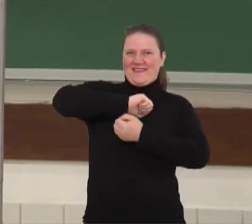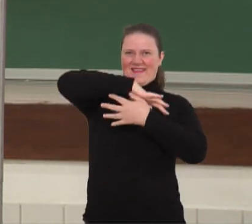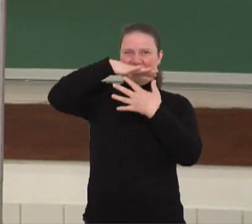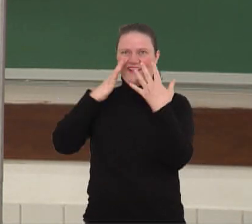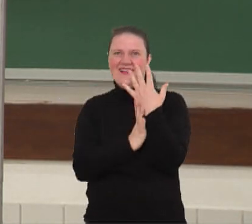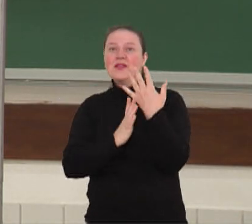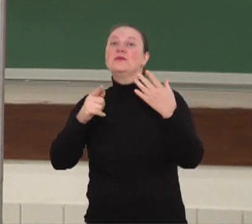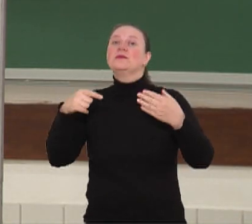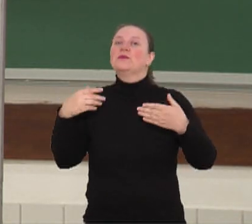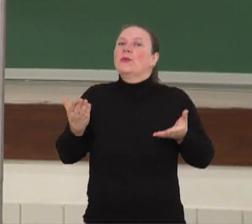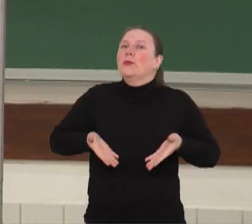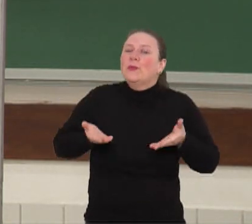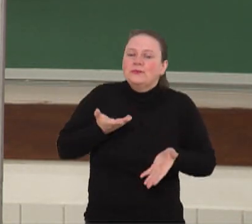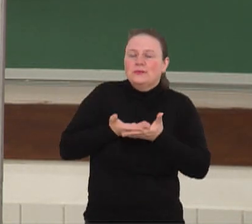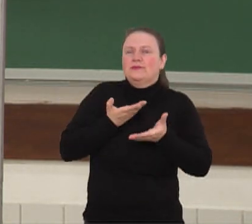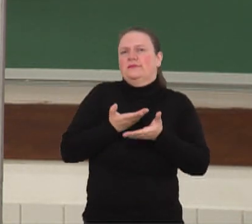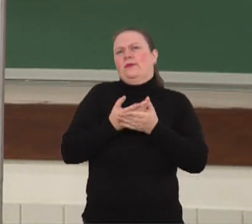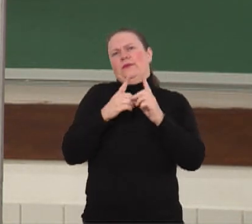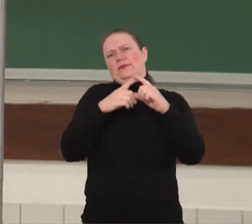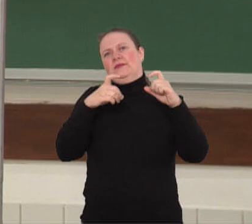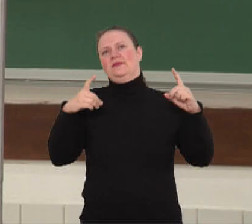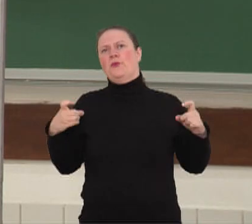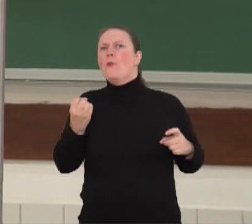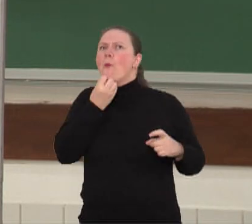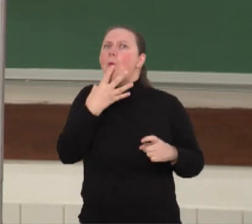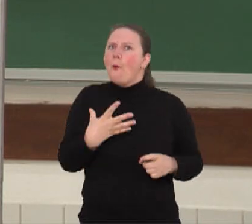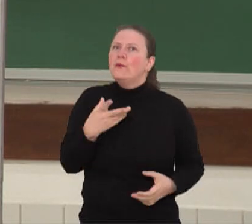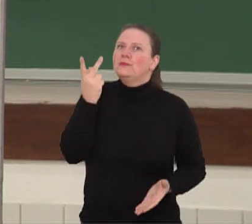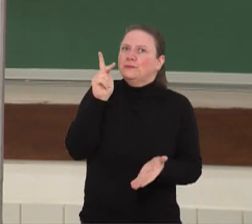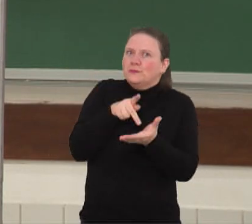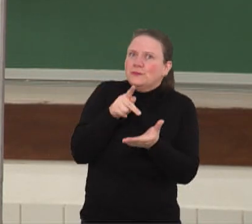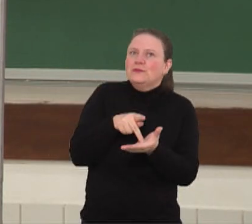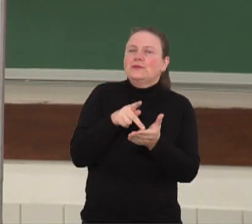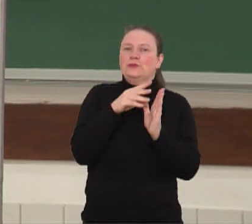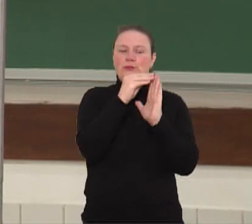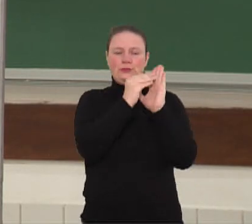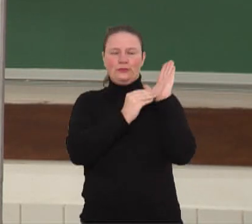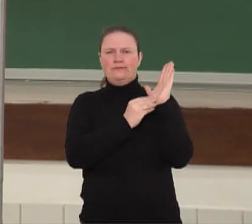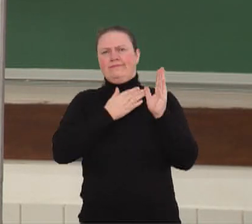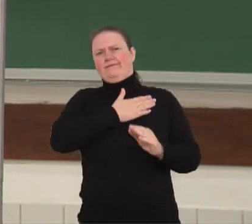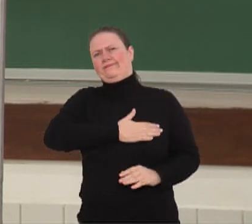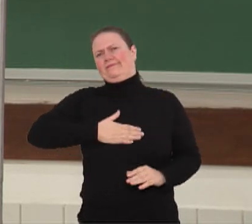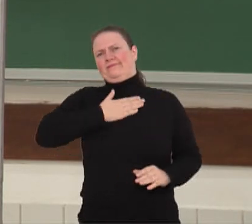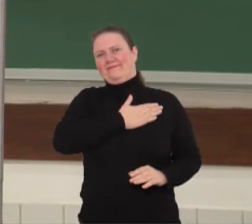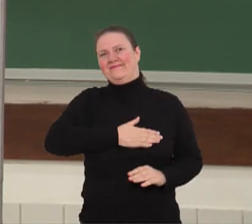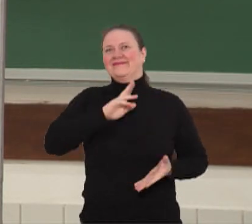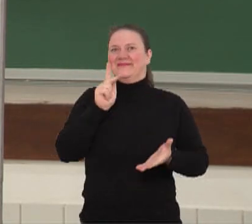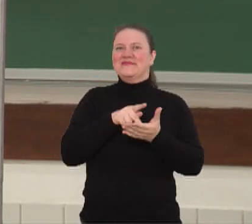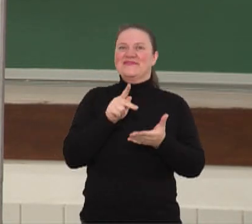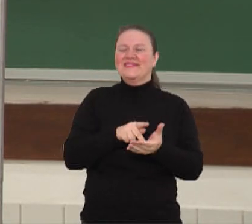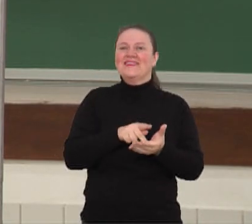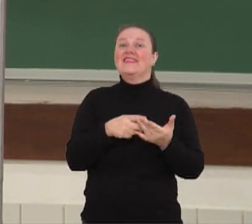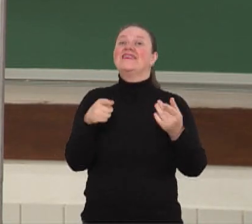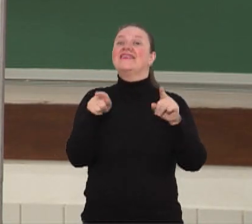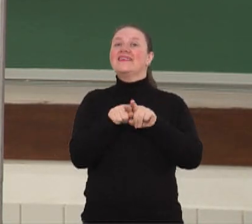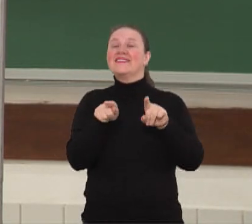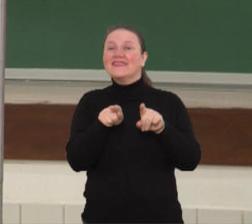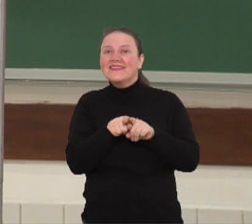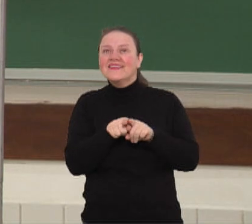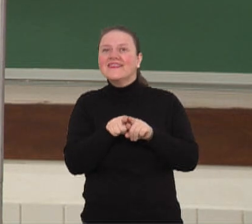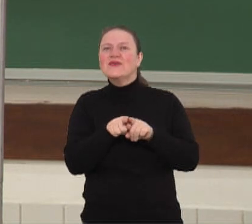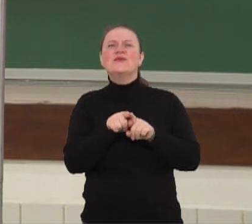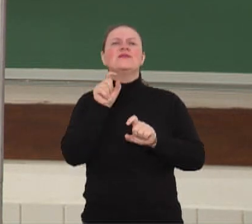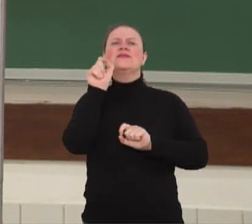uma aula muito boa de Ciências, tomara que vocês gostem. É um conteúdo que eu gosto muito, venho trazer para vocês aí, que é o